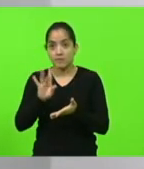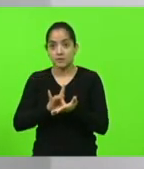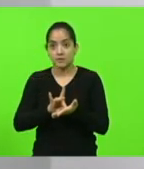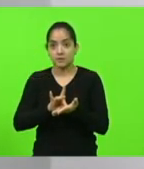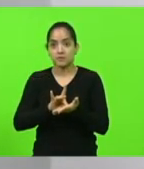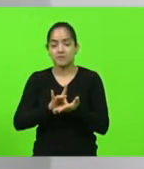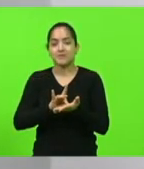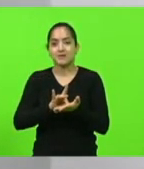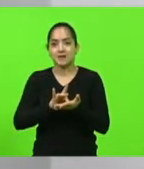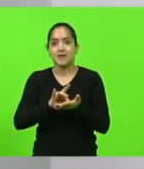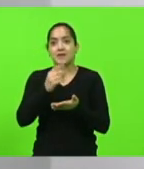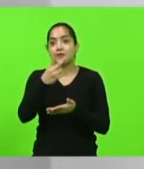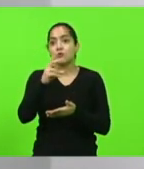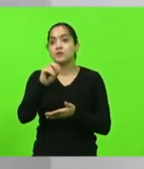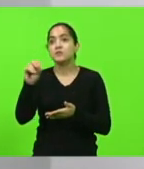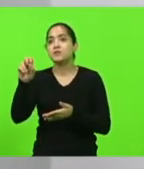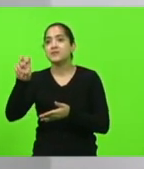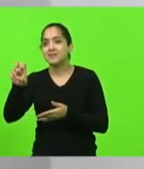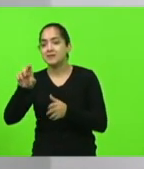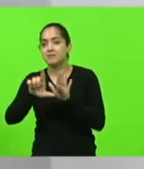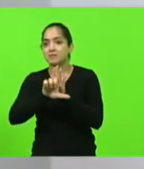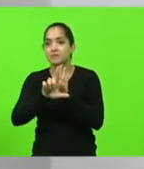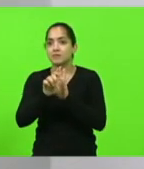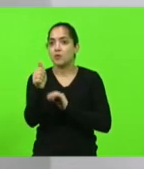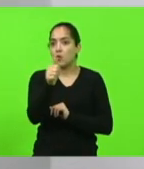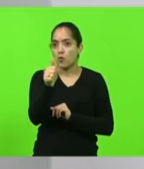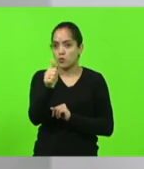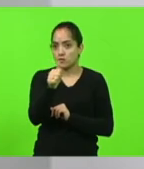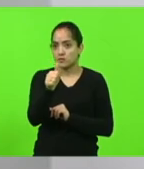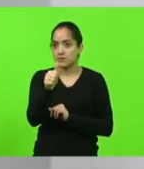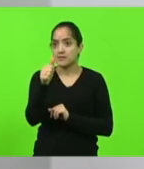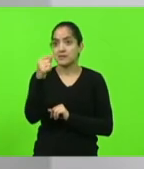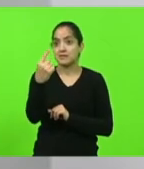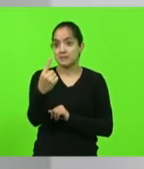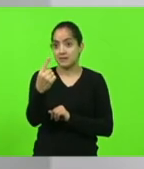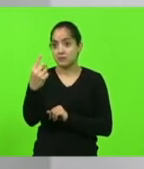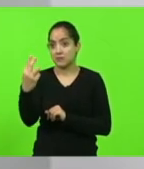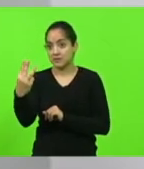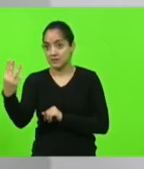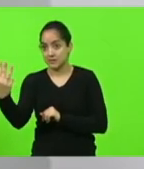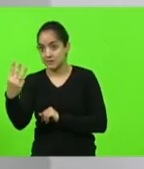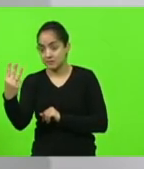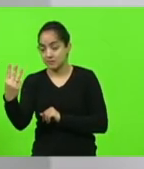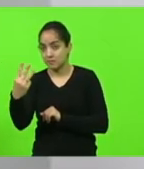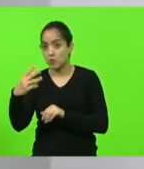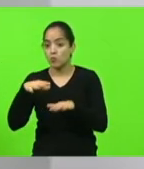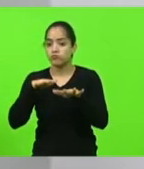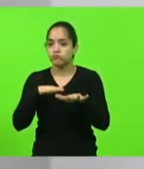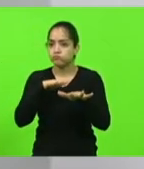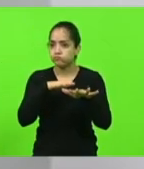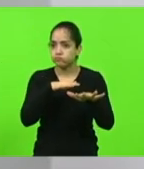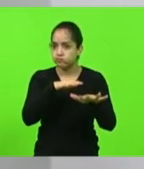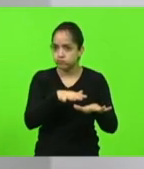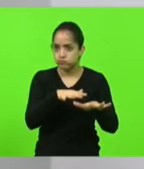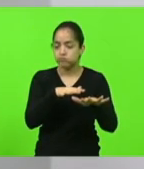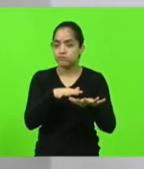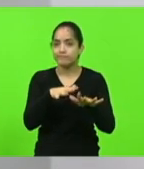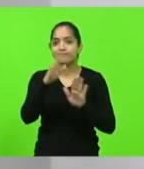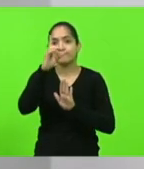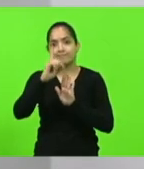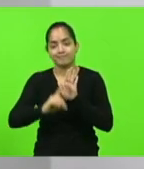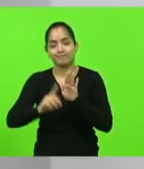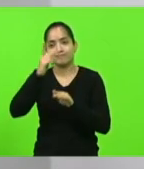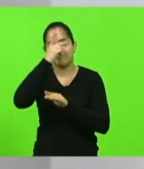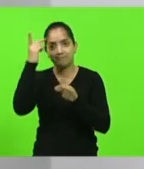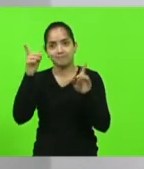2005 pela lei 11 133 por iniciativa do movimento pelos direitos das pessoas com deficiência